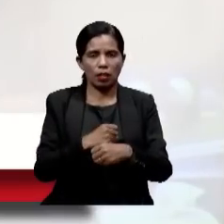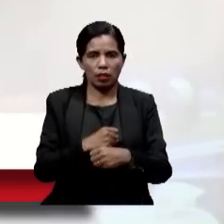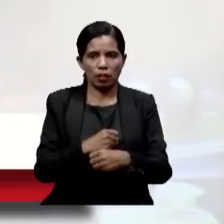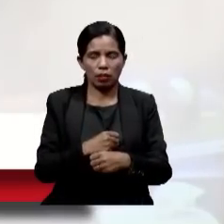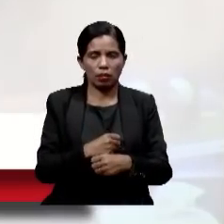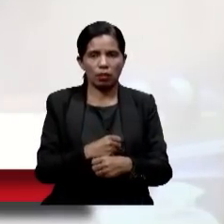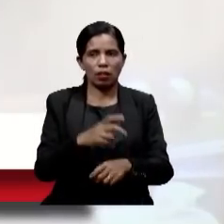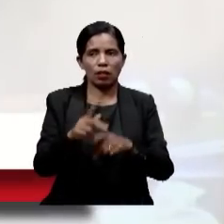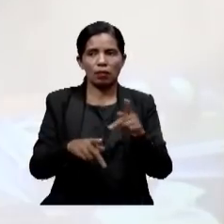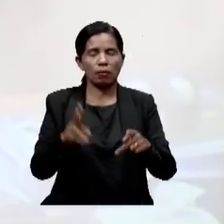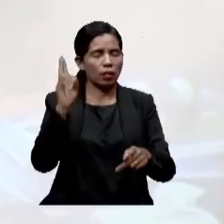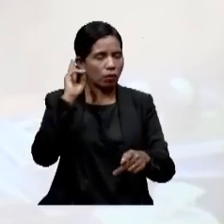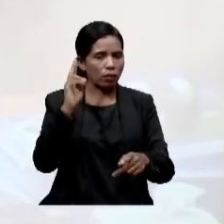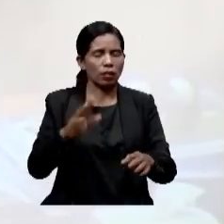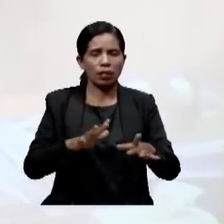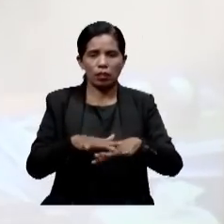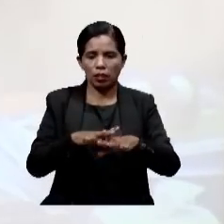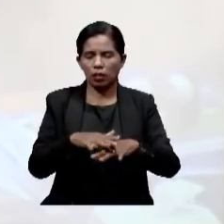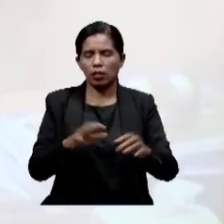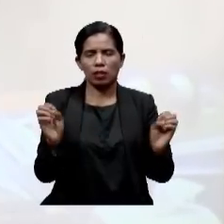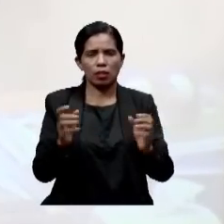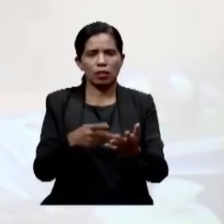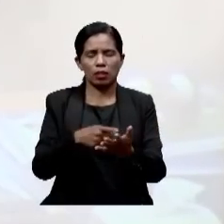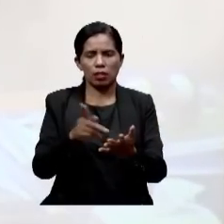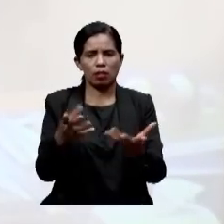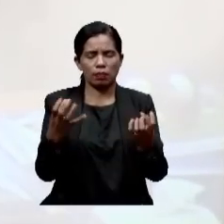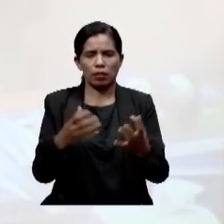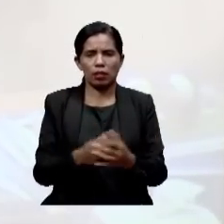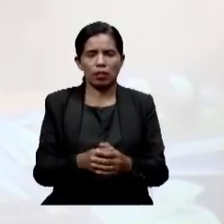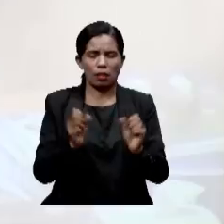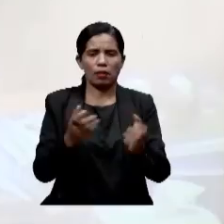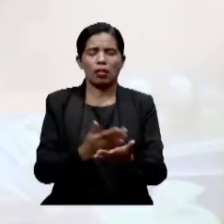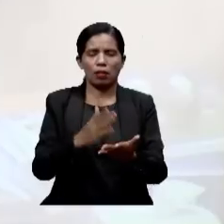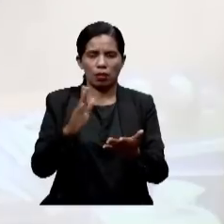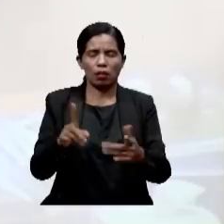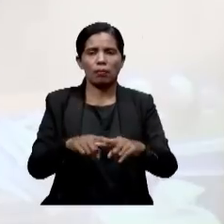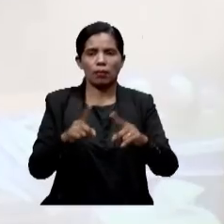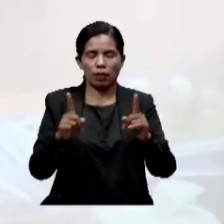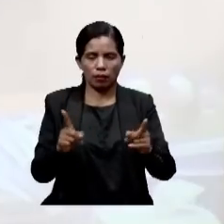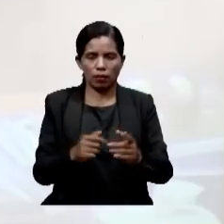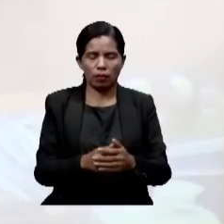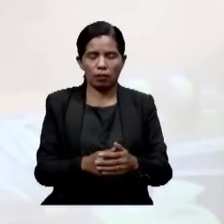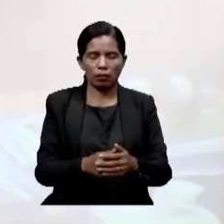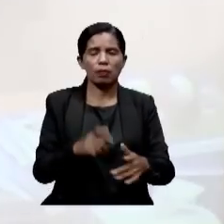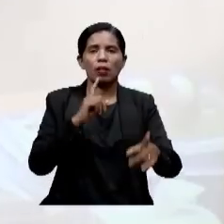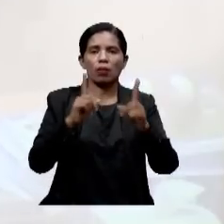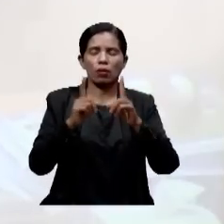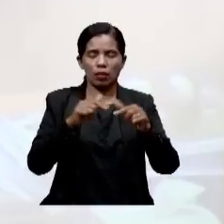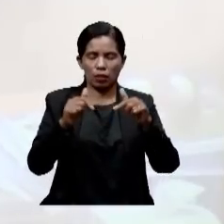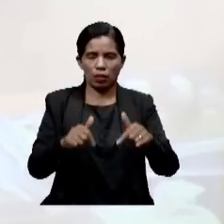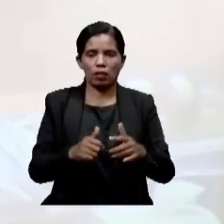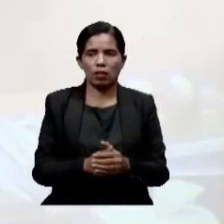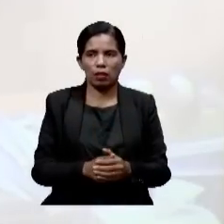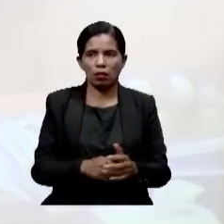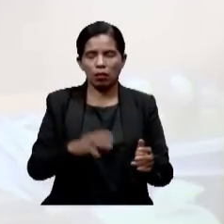rona, tais ne folin labara kida, nebel sosa. Maibe balu baik fel hakile reha ne hodi an sebe